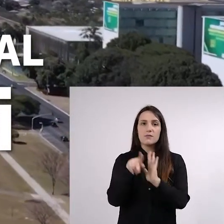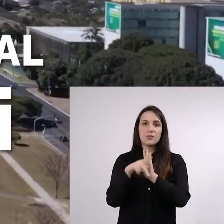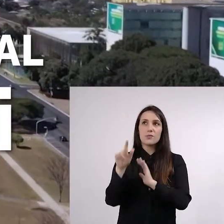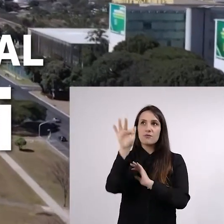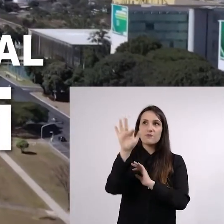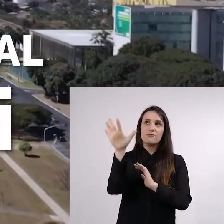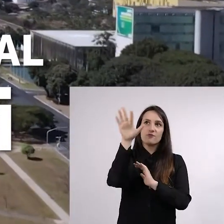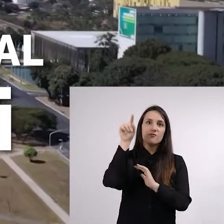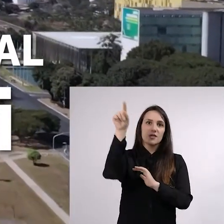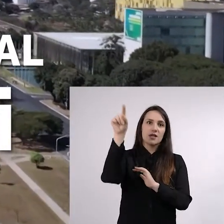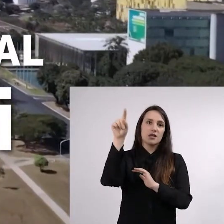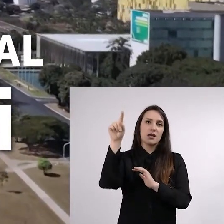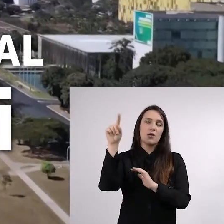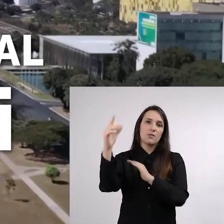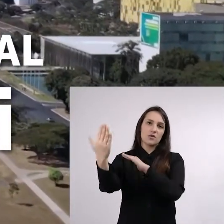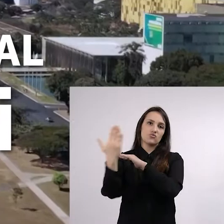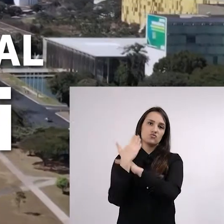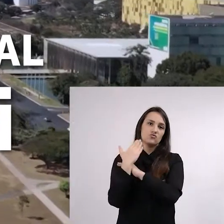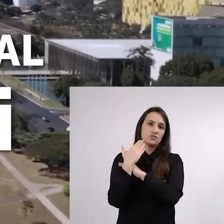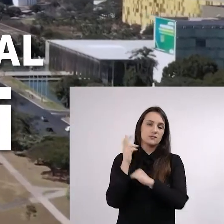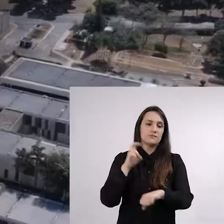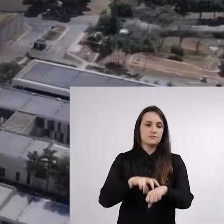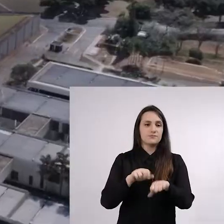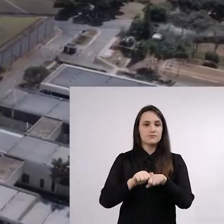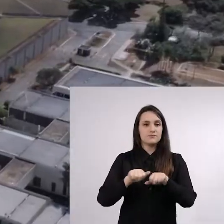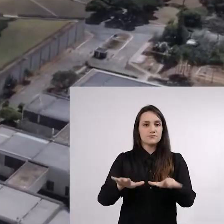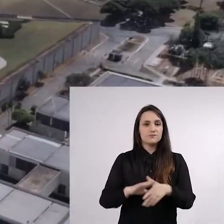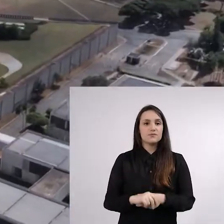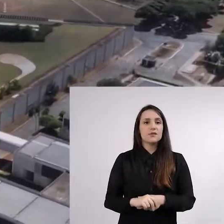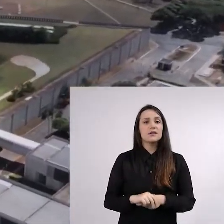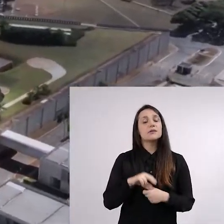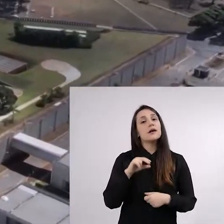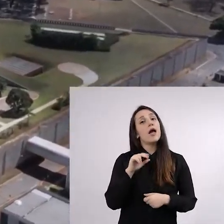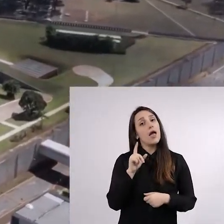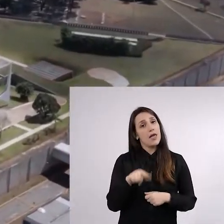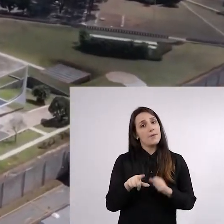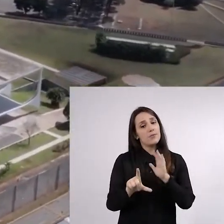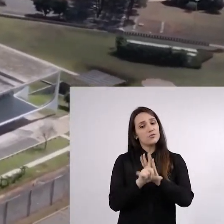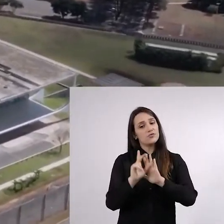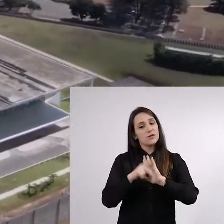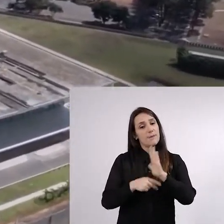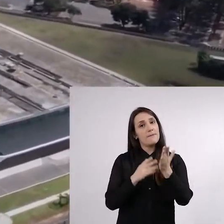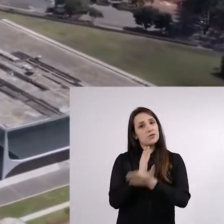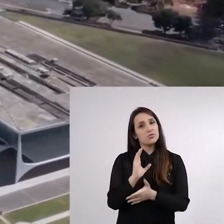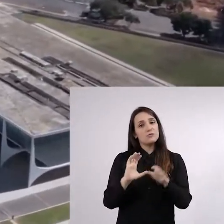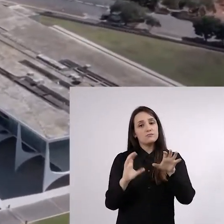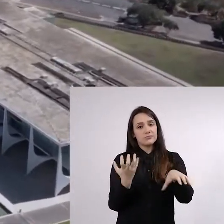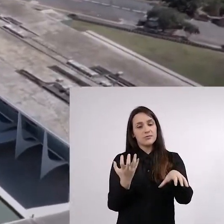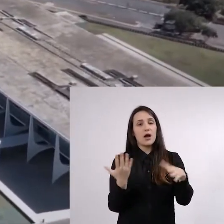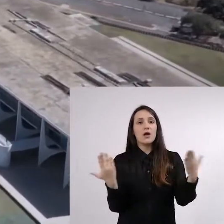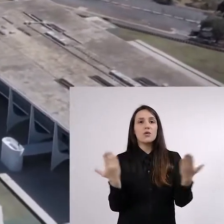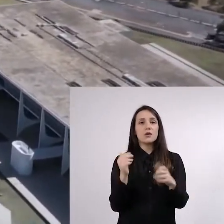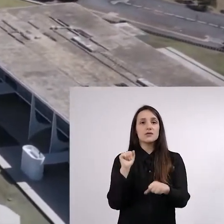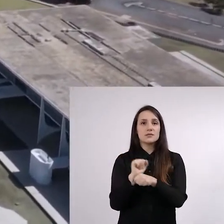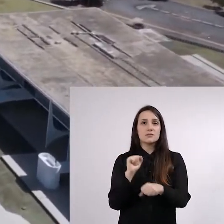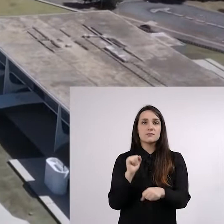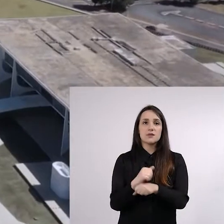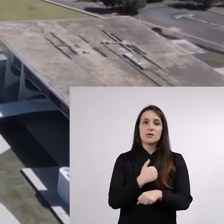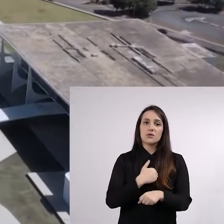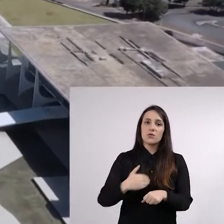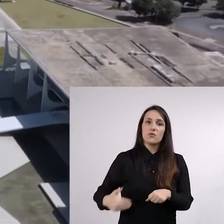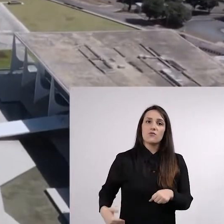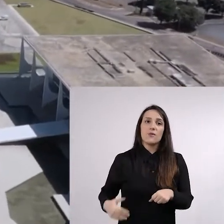do Programa Federal de Enfrentamento ao Coronavírus. O projeto, aprovado pelo Congresso Nacional, aguarda a sanção do Presidente